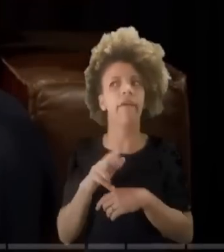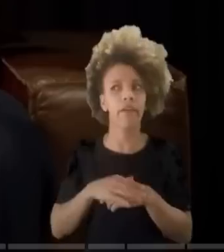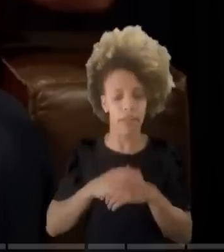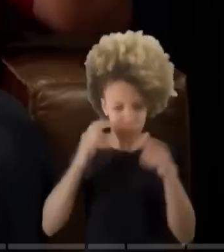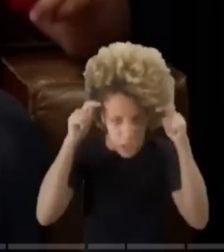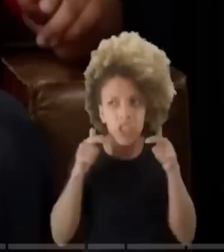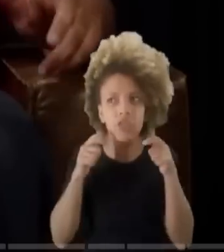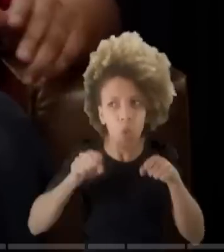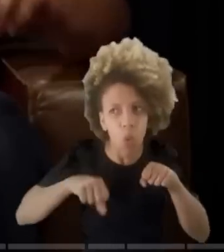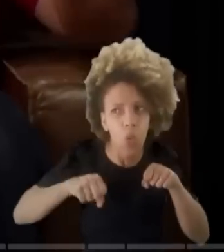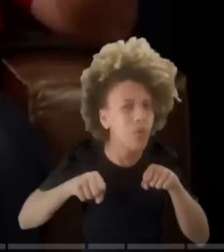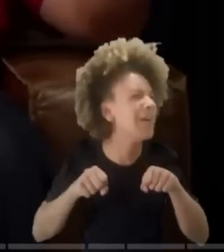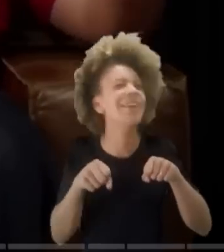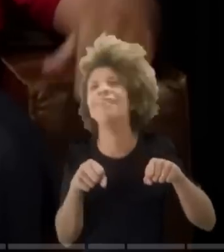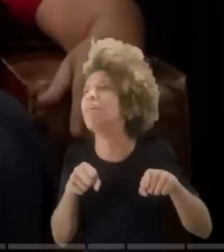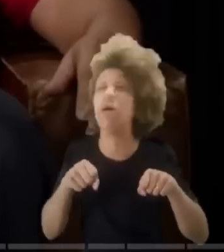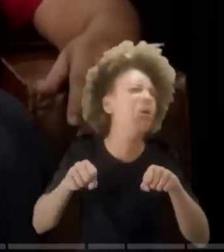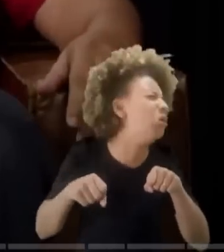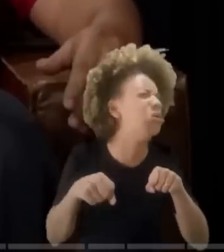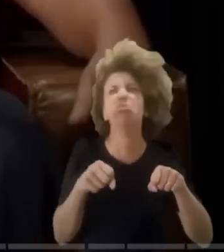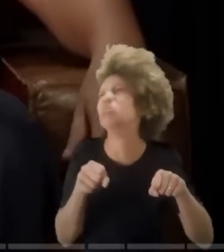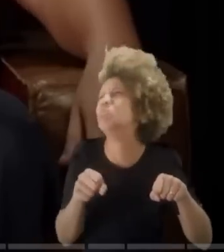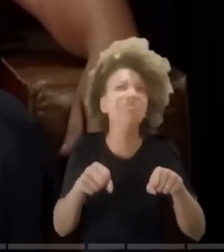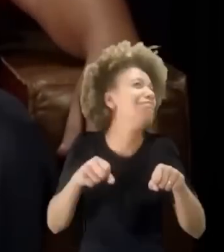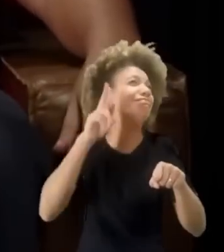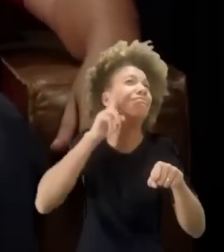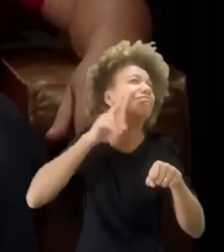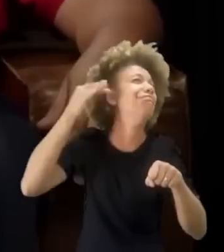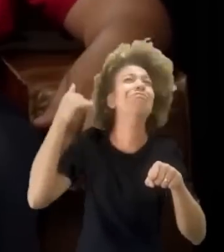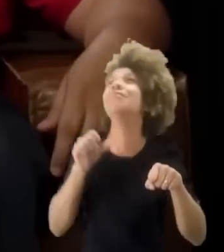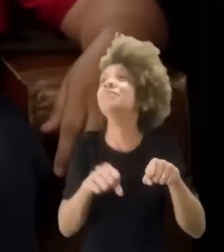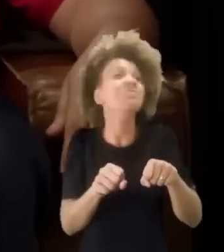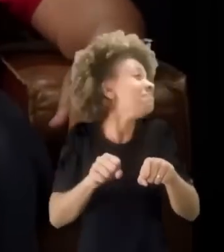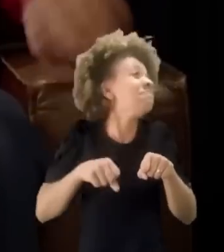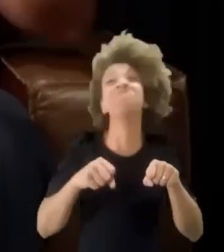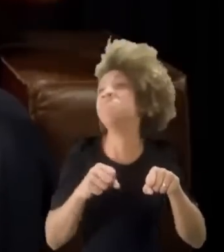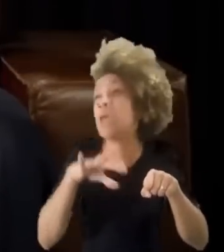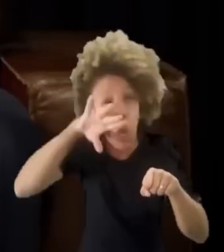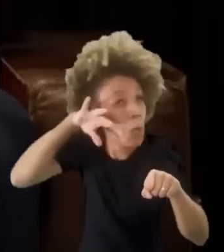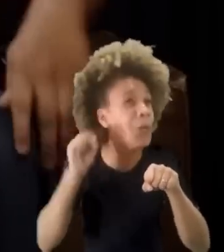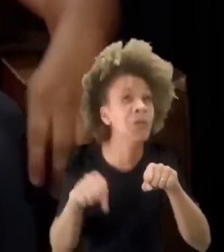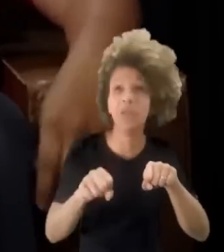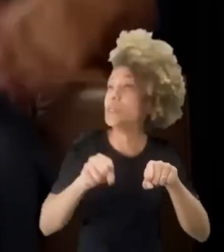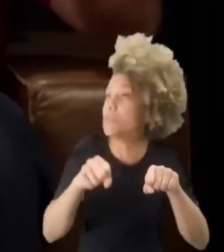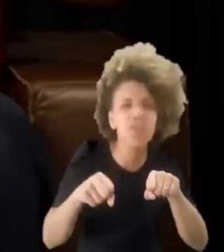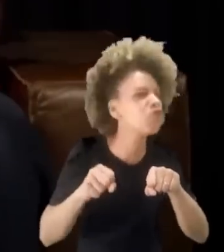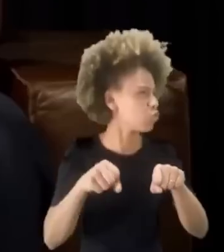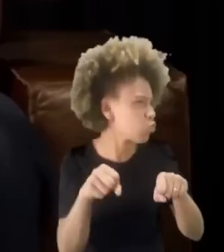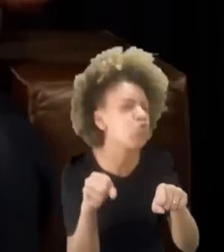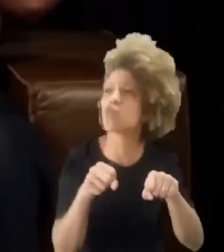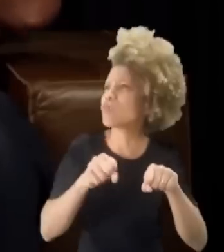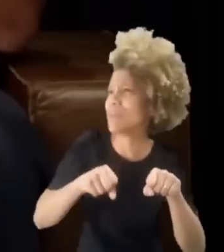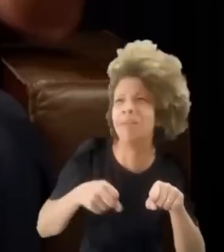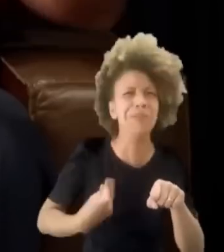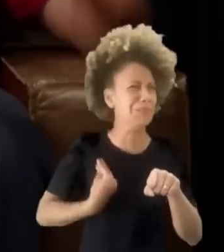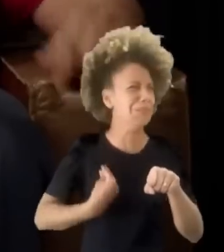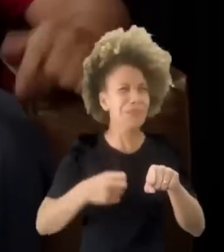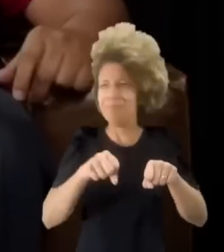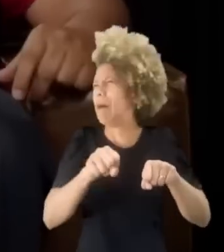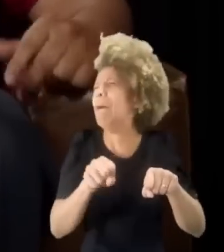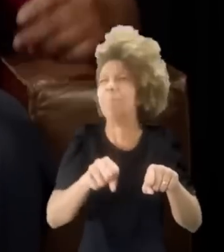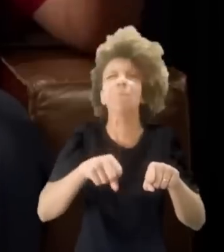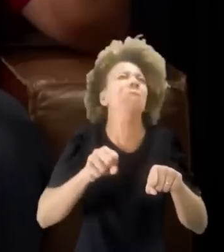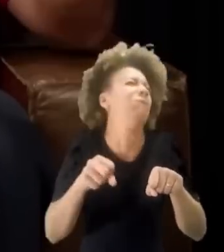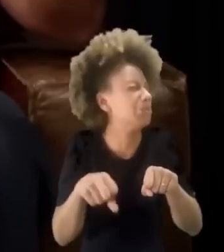sintonia bicho ali o cara sorri o cara dá risada o cara lembra da tragédia o cara lembra da Felicidade o cara canta um rap depois o cara fala Minha vida tá uma merda